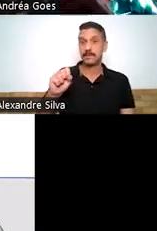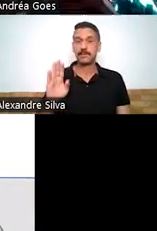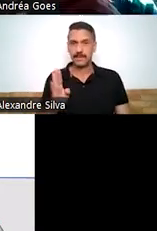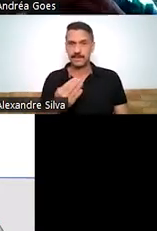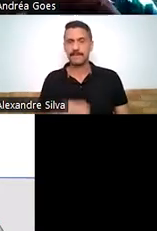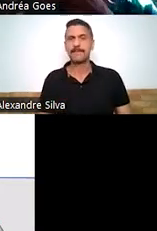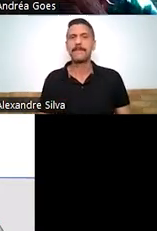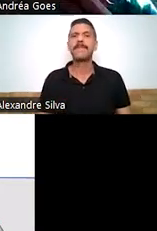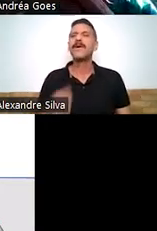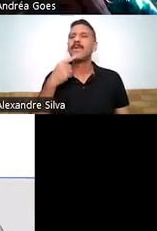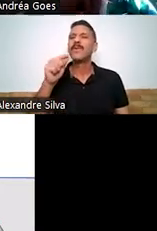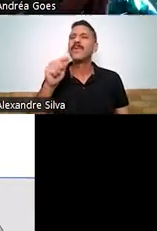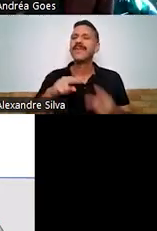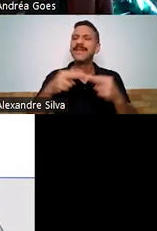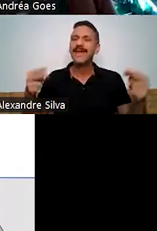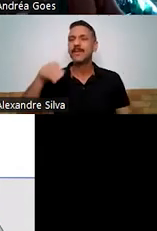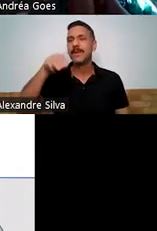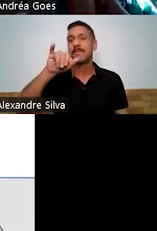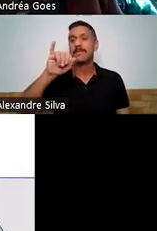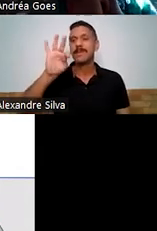DNA mitocondrial para falar dessa obra,